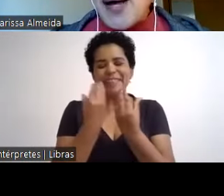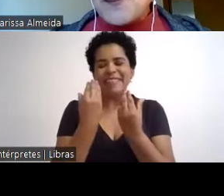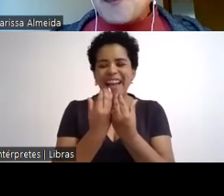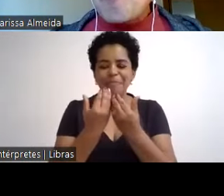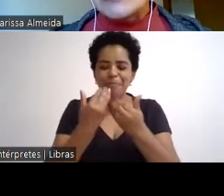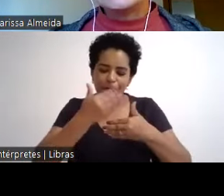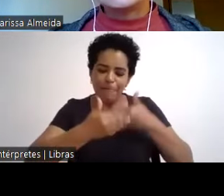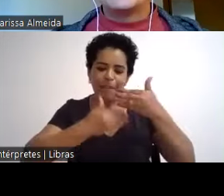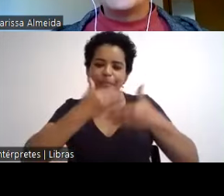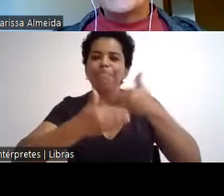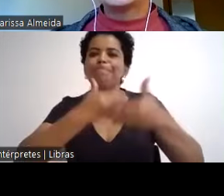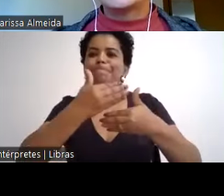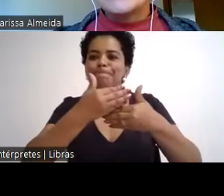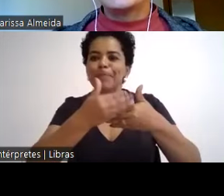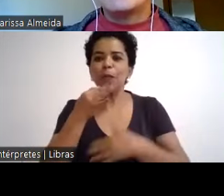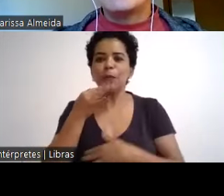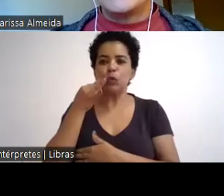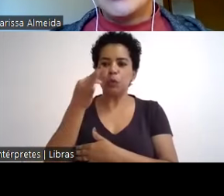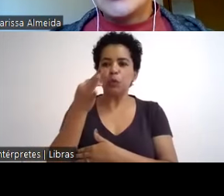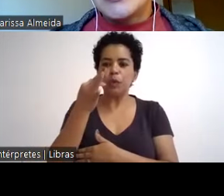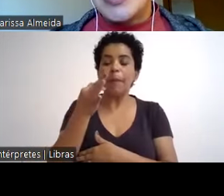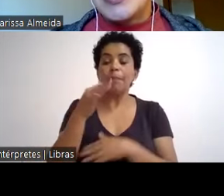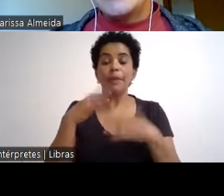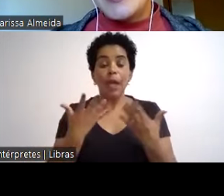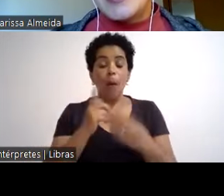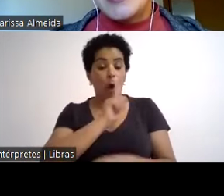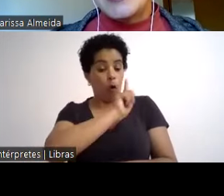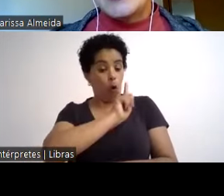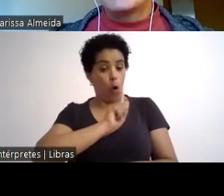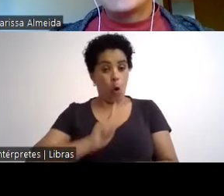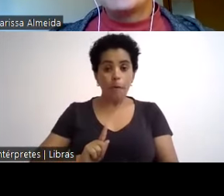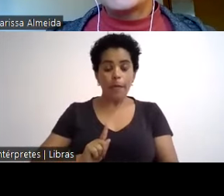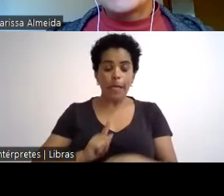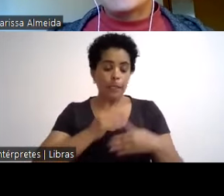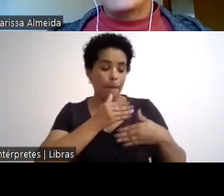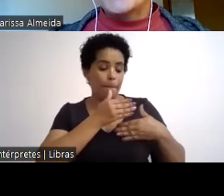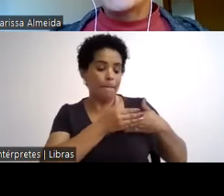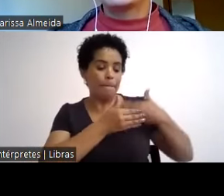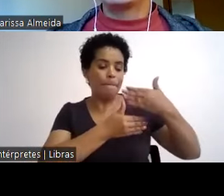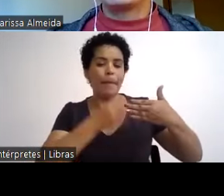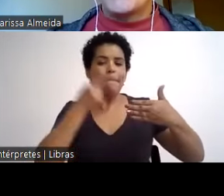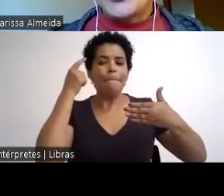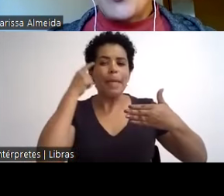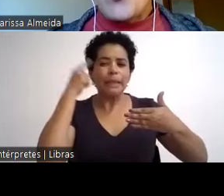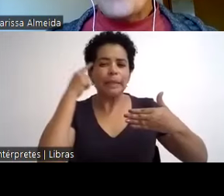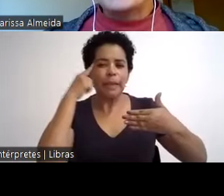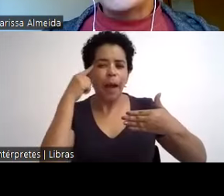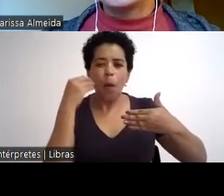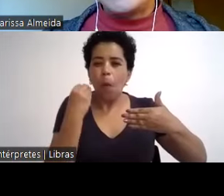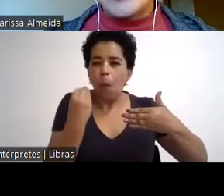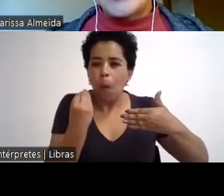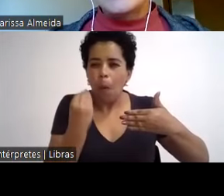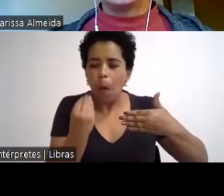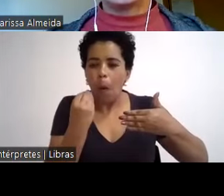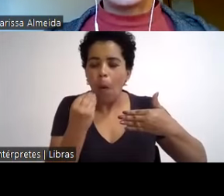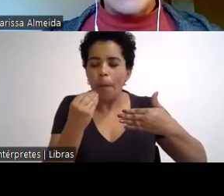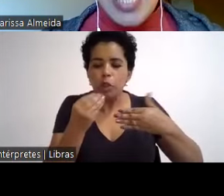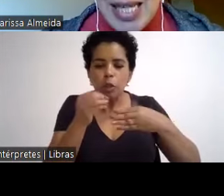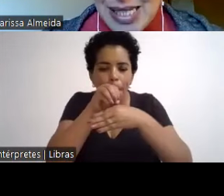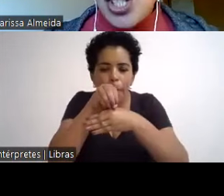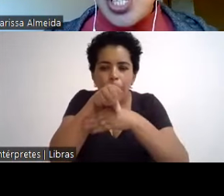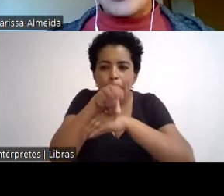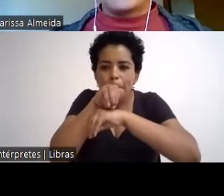tomar. Então, o processo de governança é a gente pensar como é que a gente pode compartilhar,